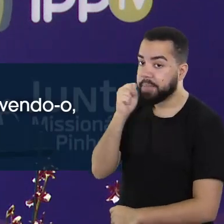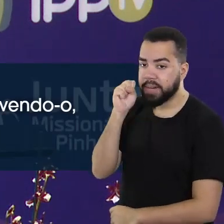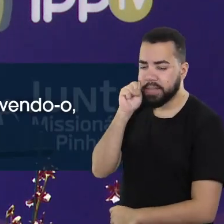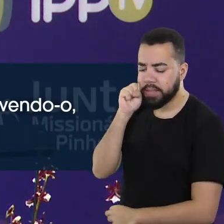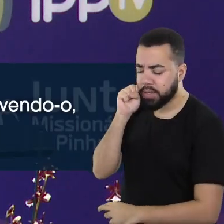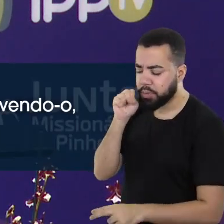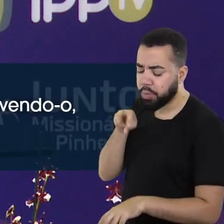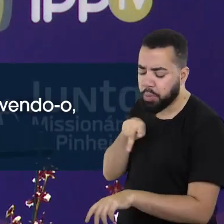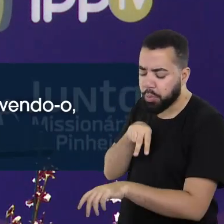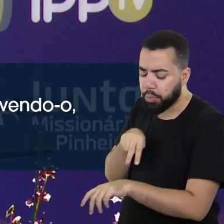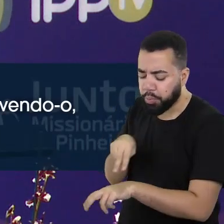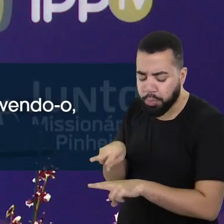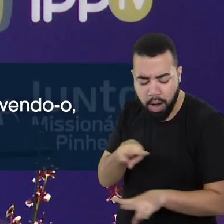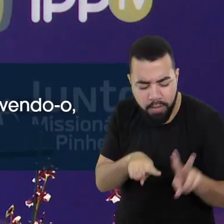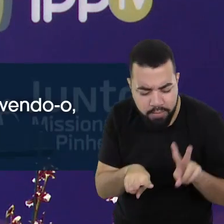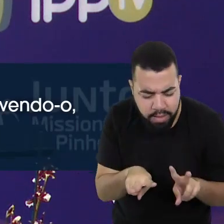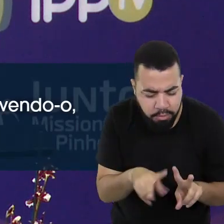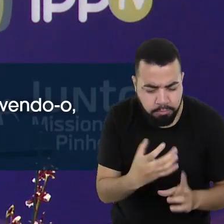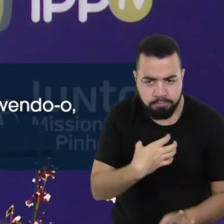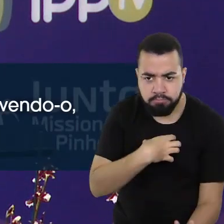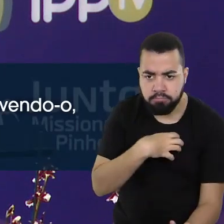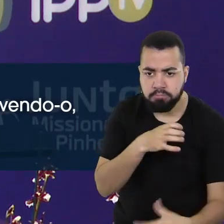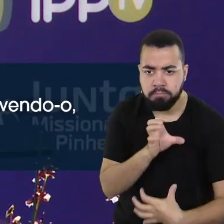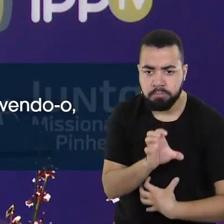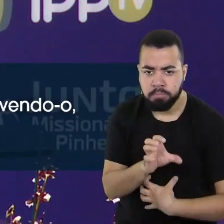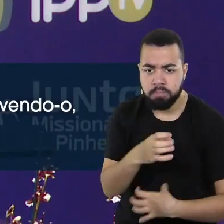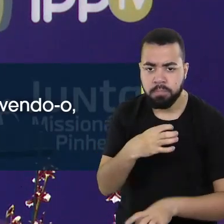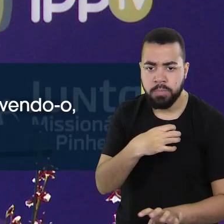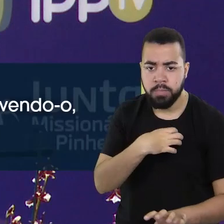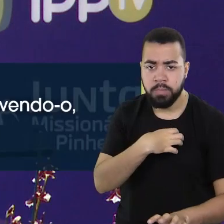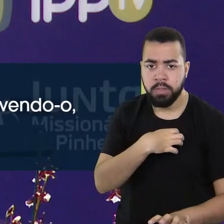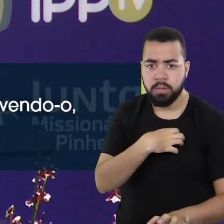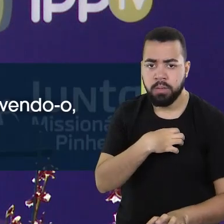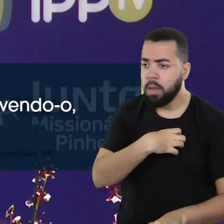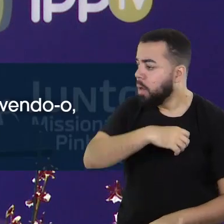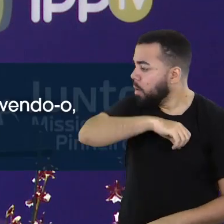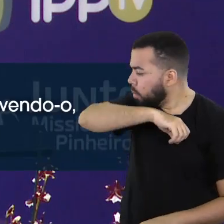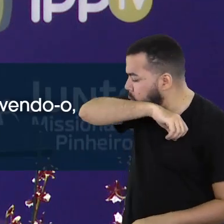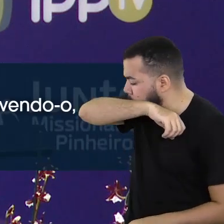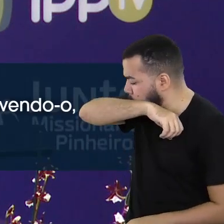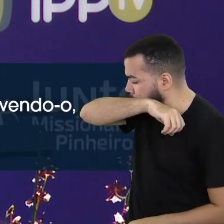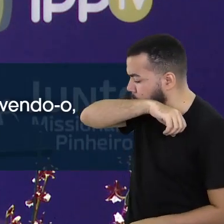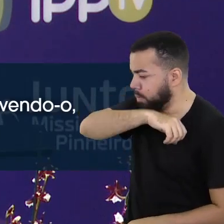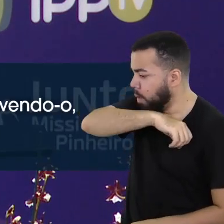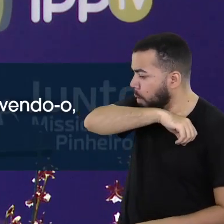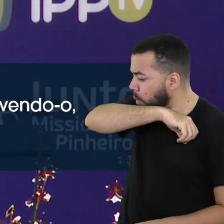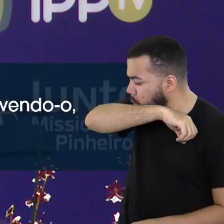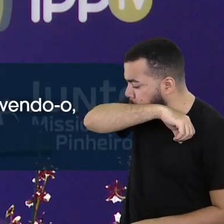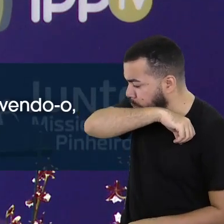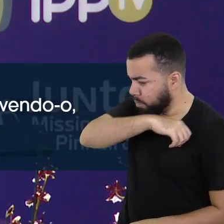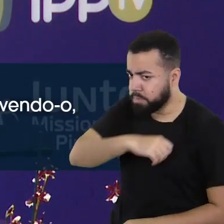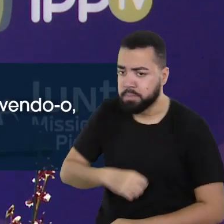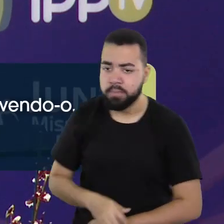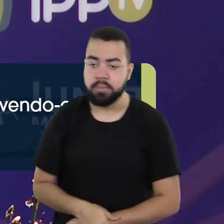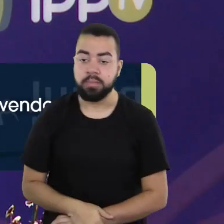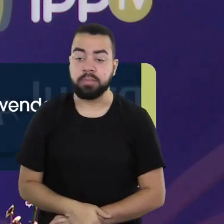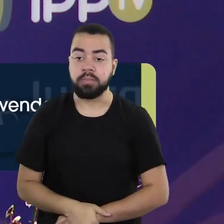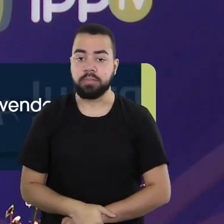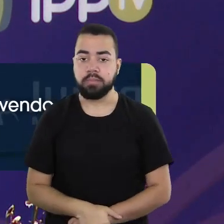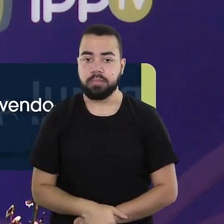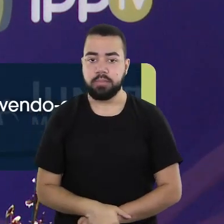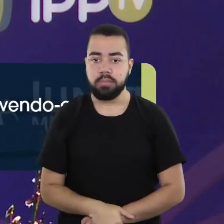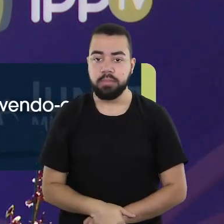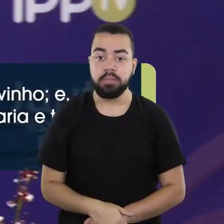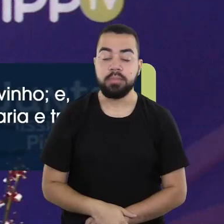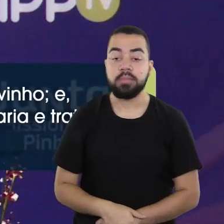o que? Compadeceu-se dele. E quem compadece, a primeira coisa que faz é fazer. E chegando-se,